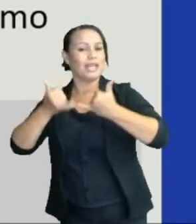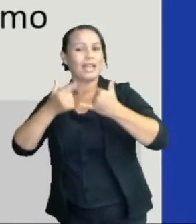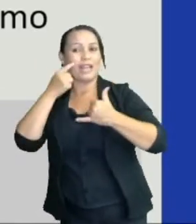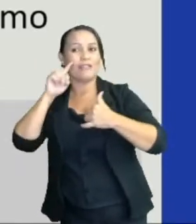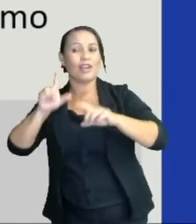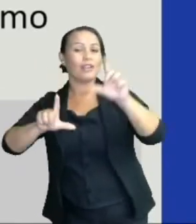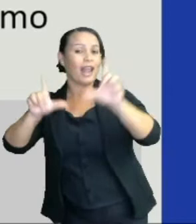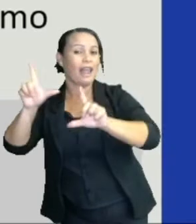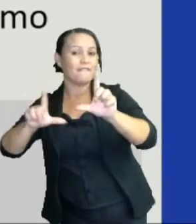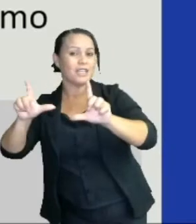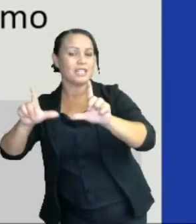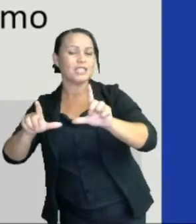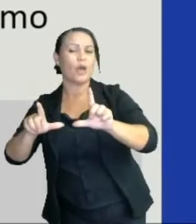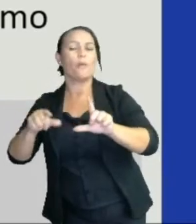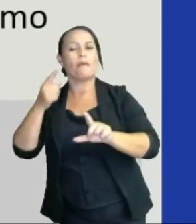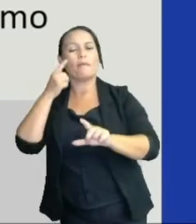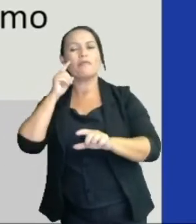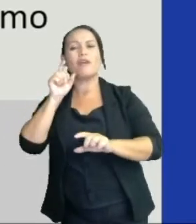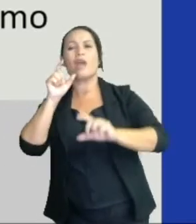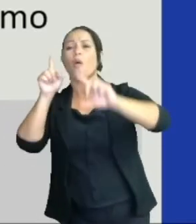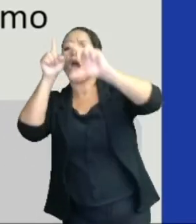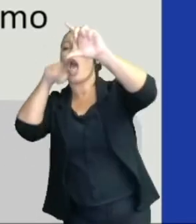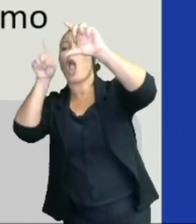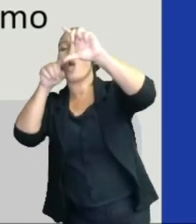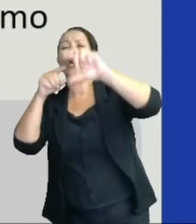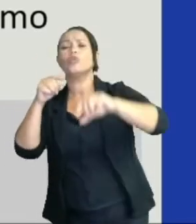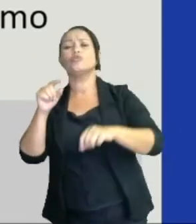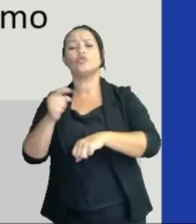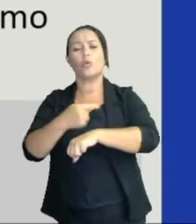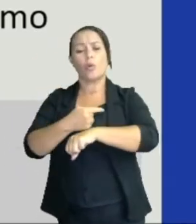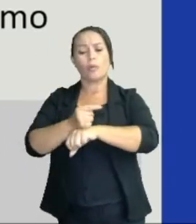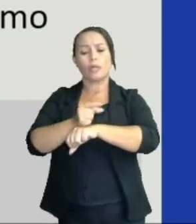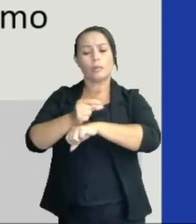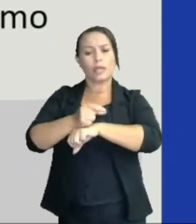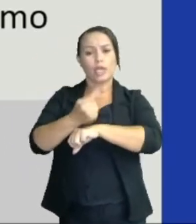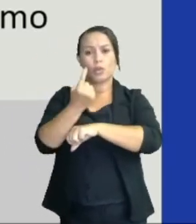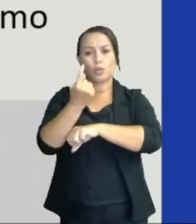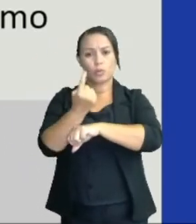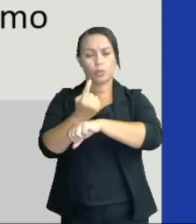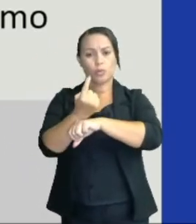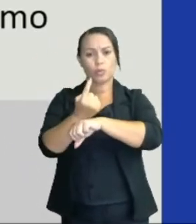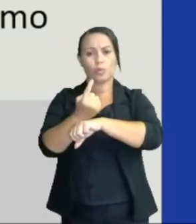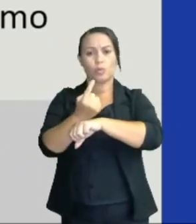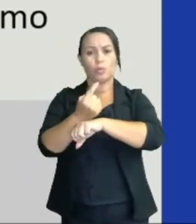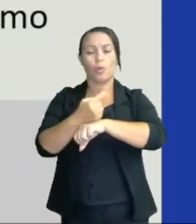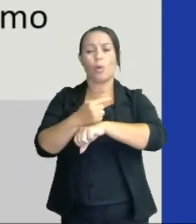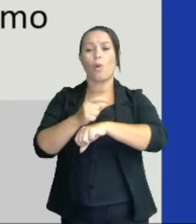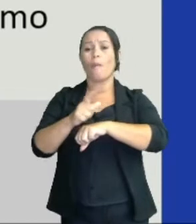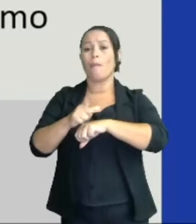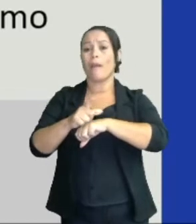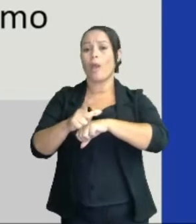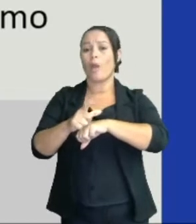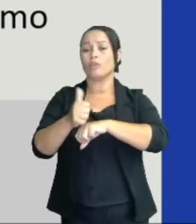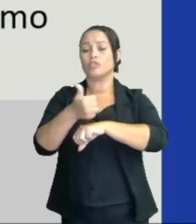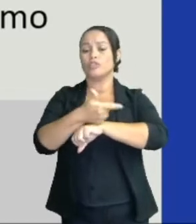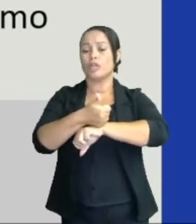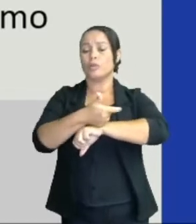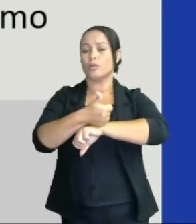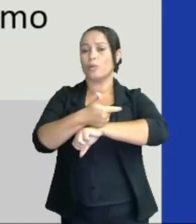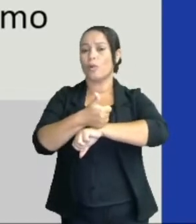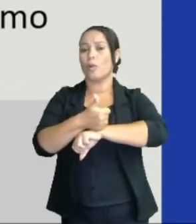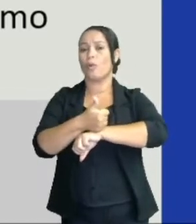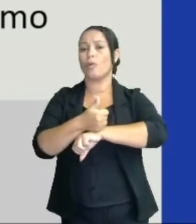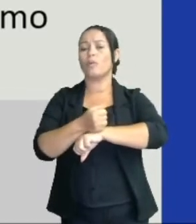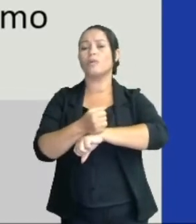está marcando no relógio? O ponteiro pequeno está no 1, o ponteiro grande está no 12 e o ponteiro